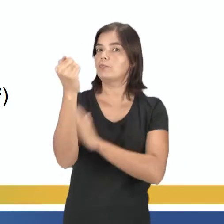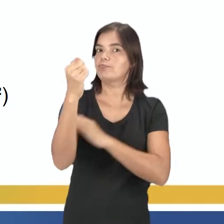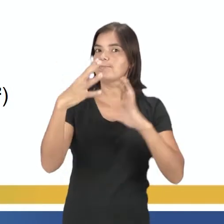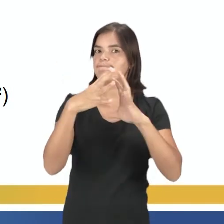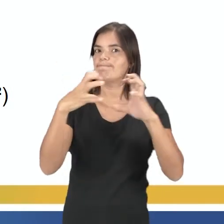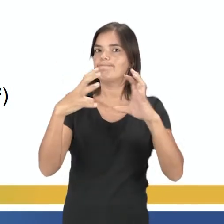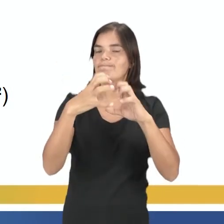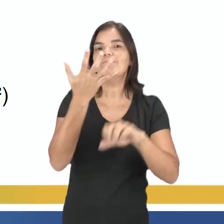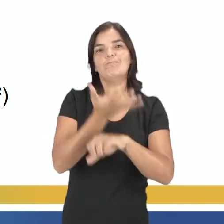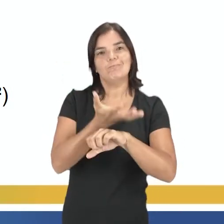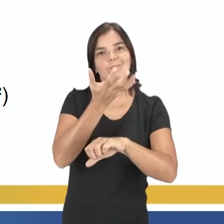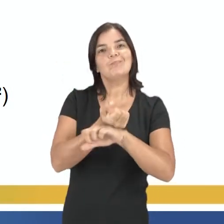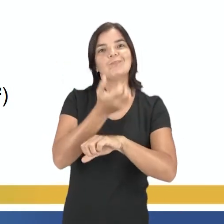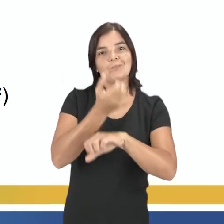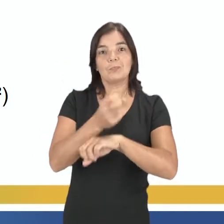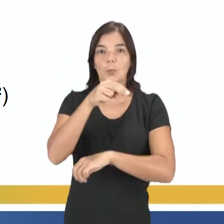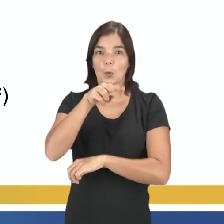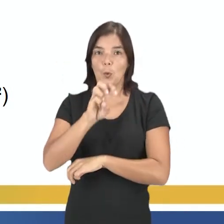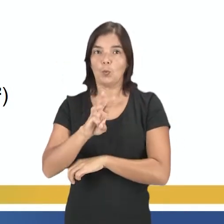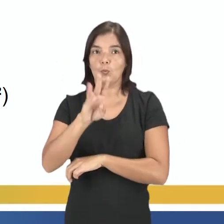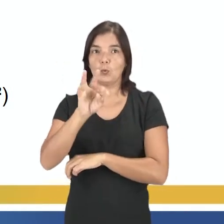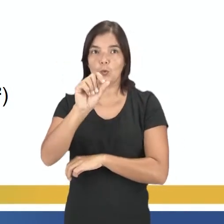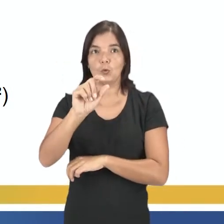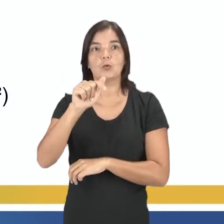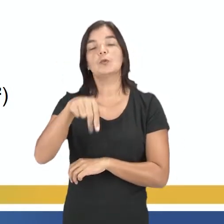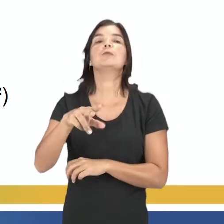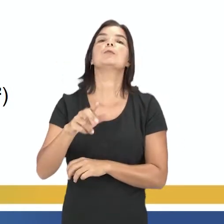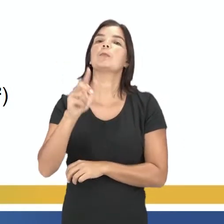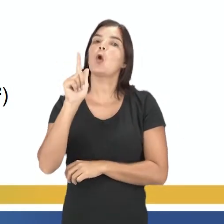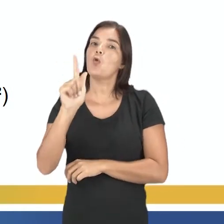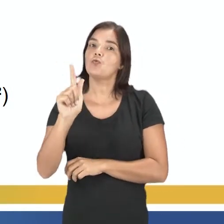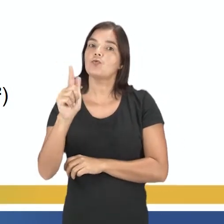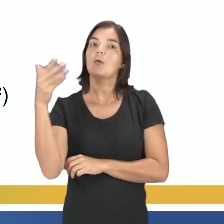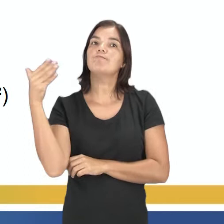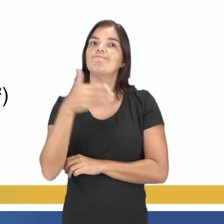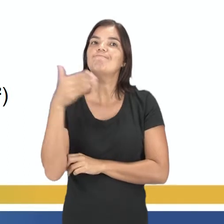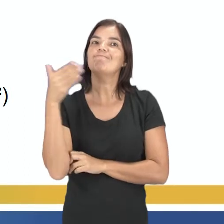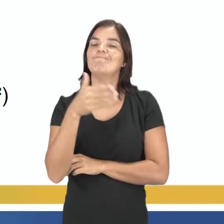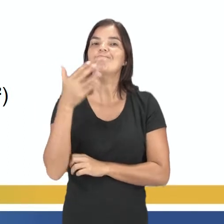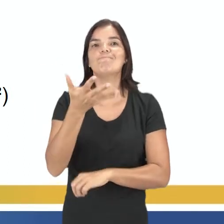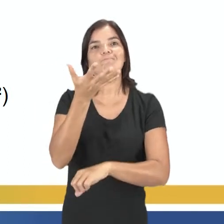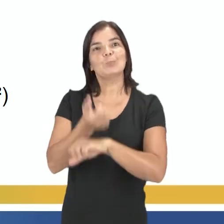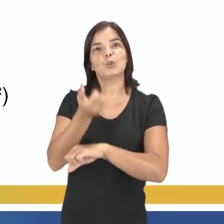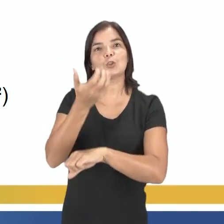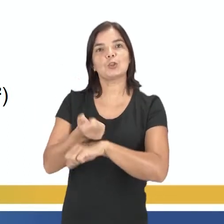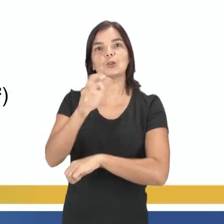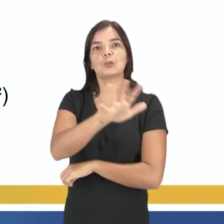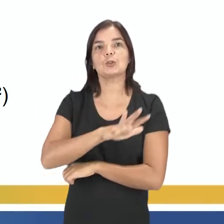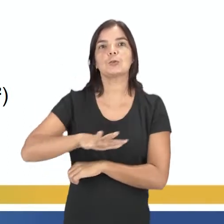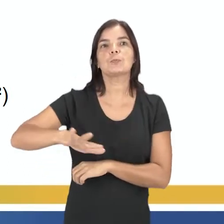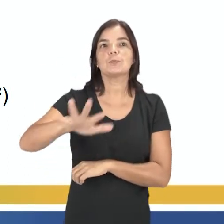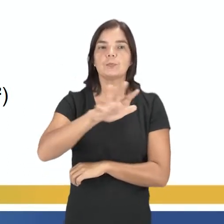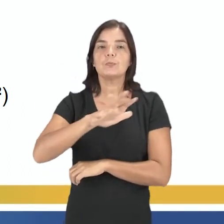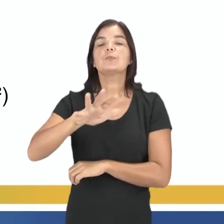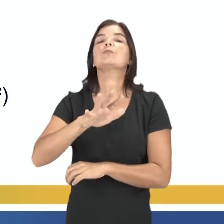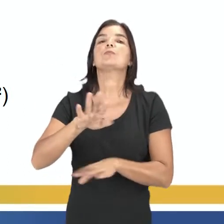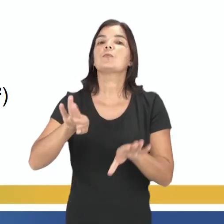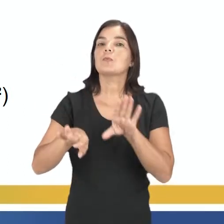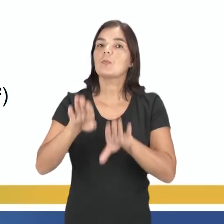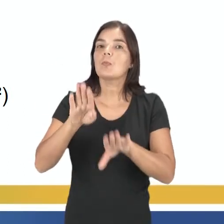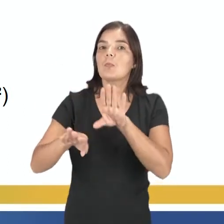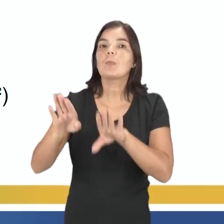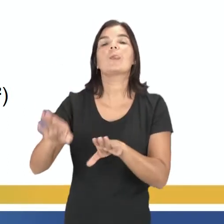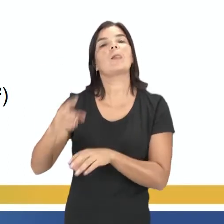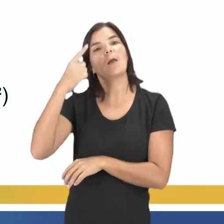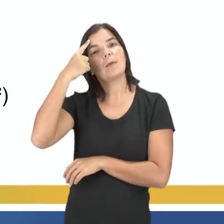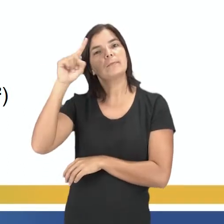atração gravitacional dada por Newton. O G é essa constante da gravitação universal, que Newton fez os cálculos a partir